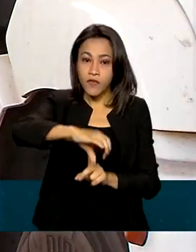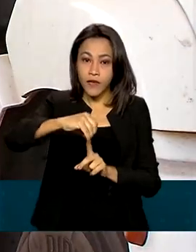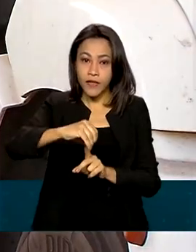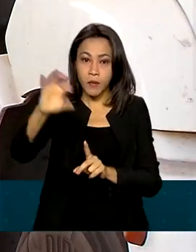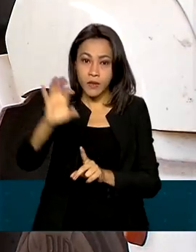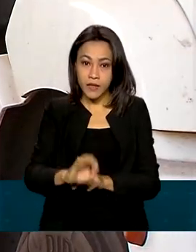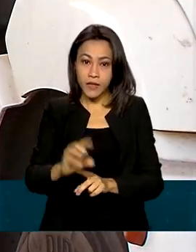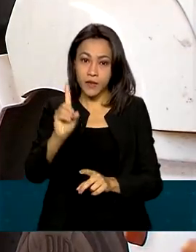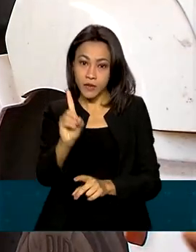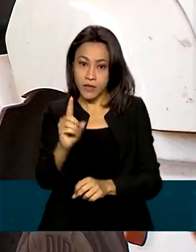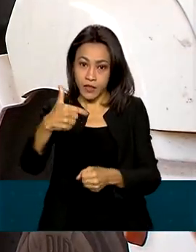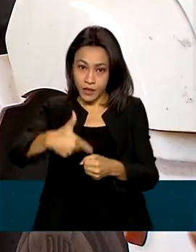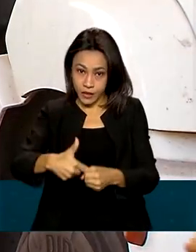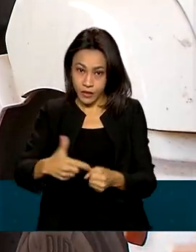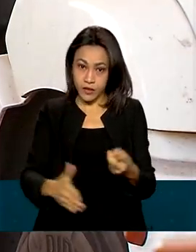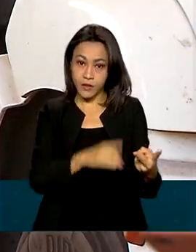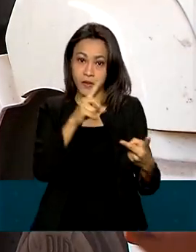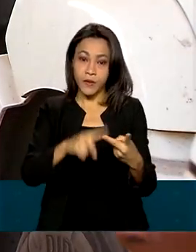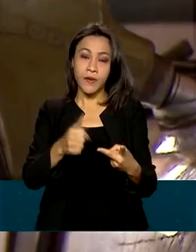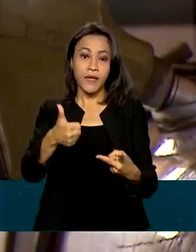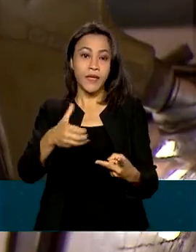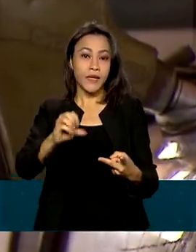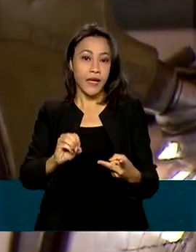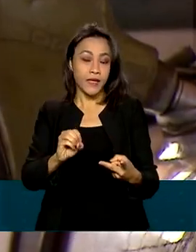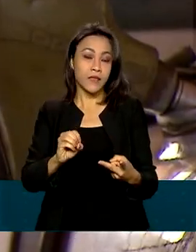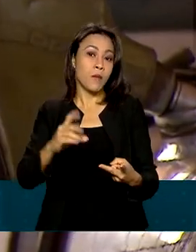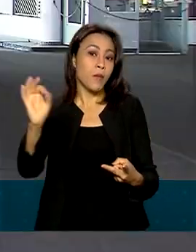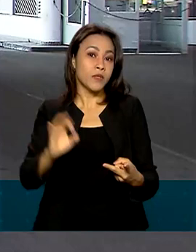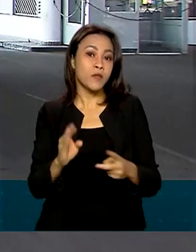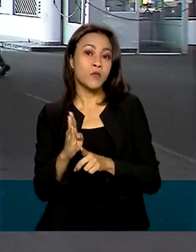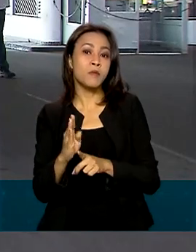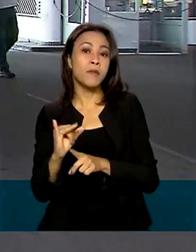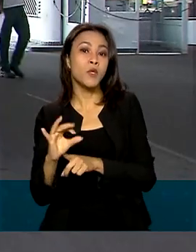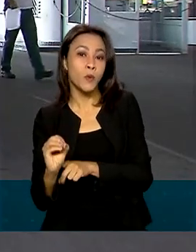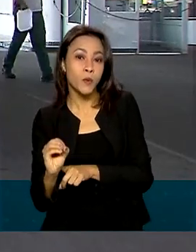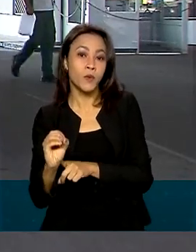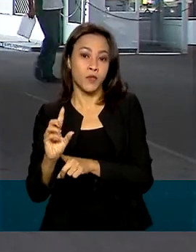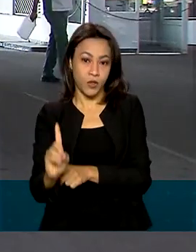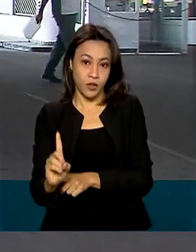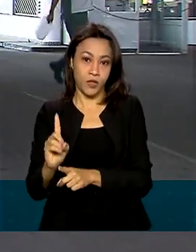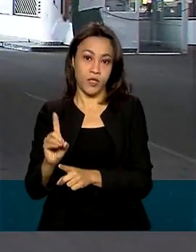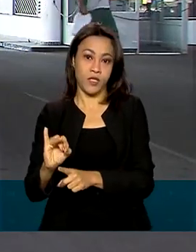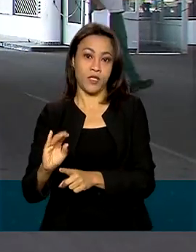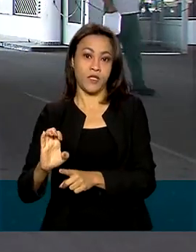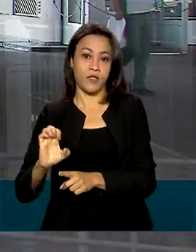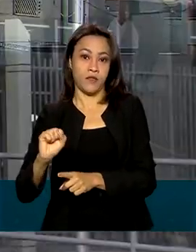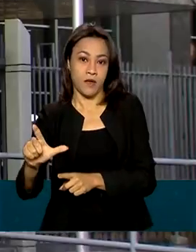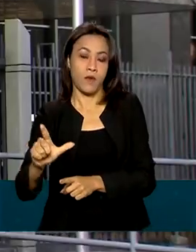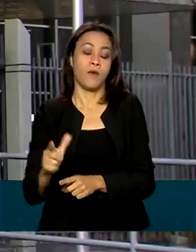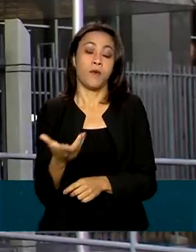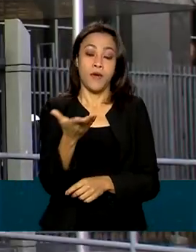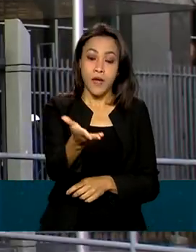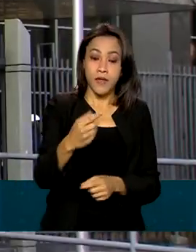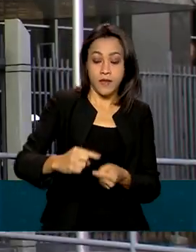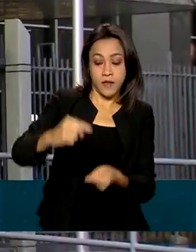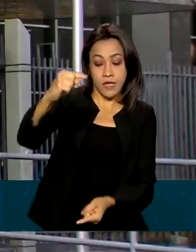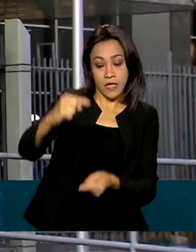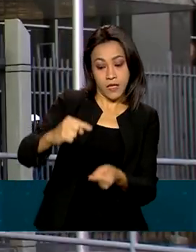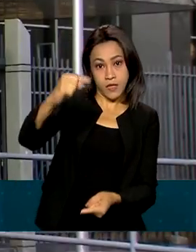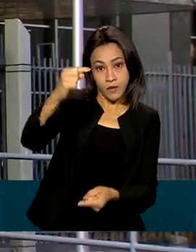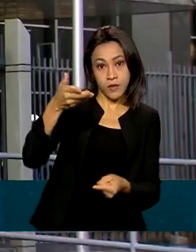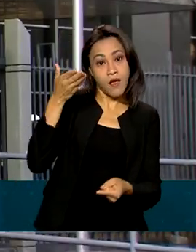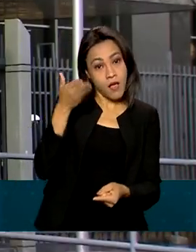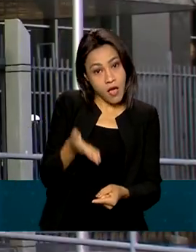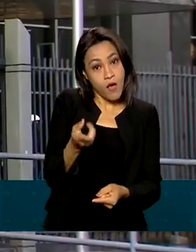diesel e 10 por cento de biodiesel Lembrando que essa redução no preço médio o filtro do diesel